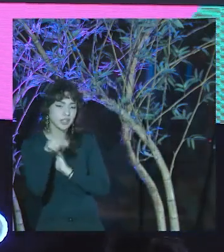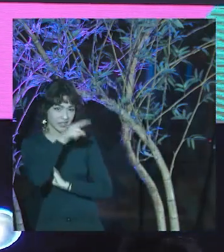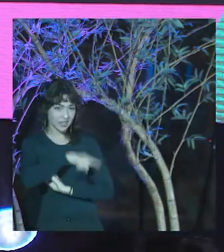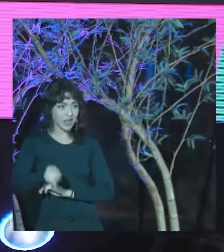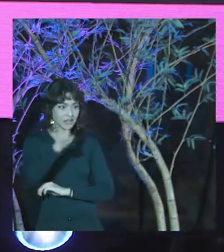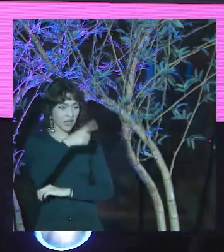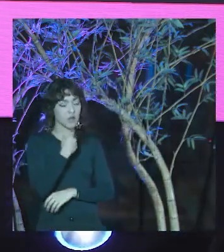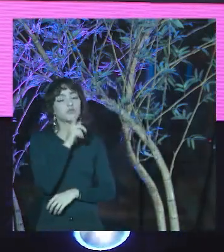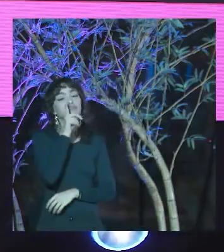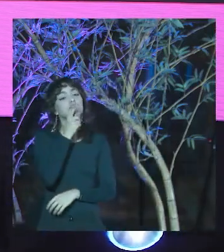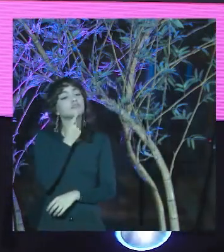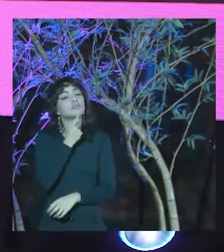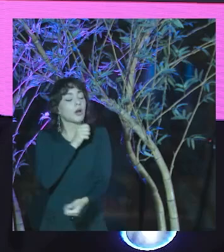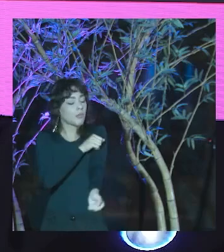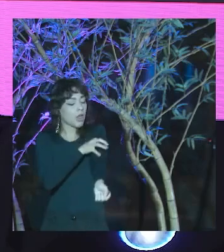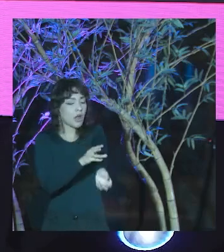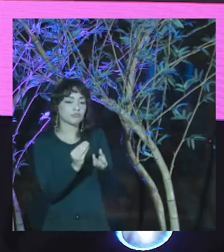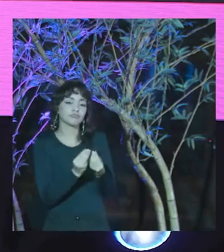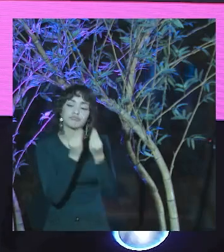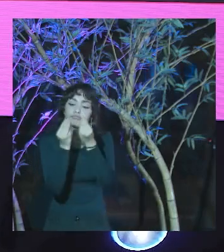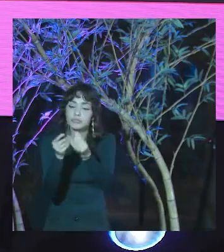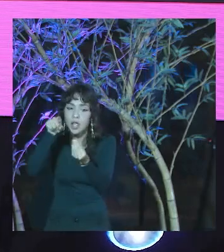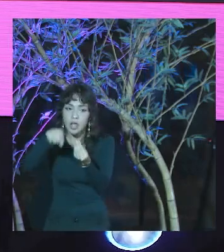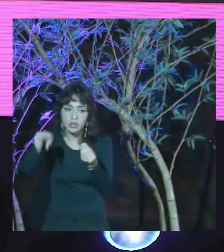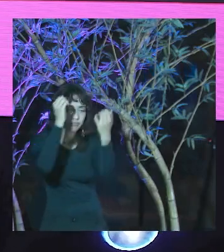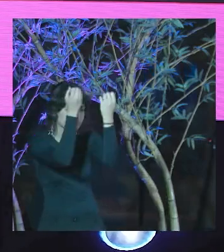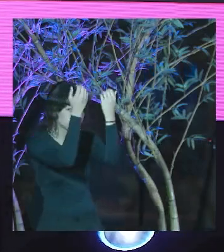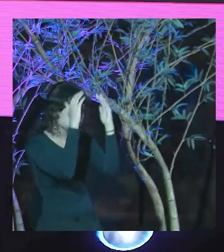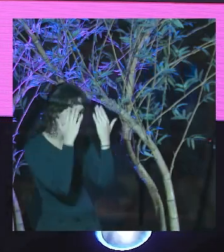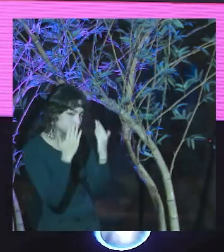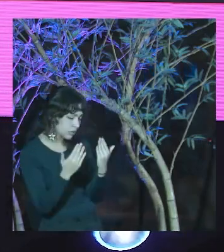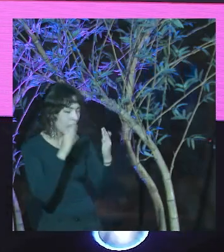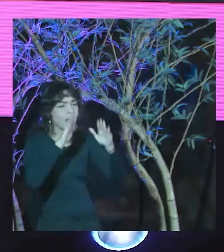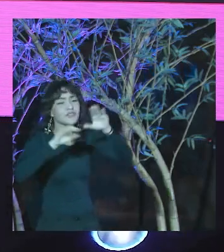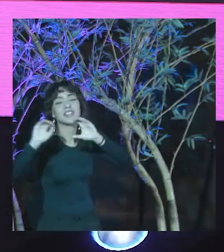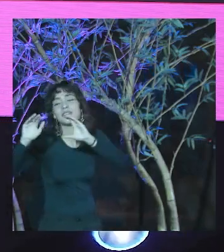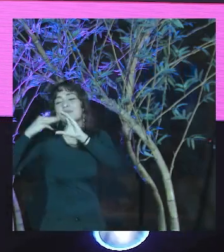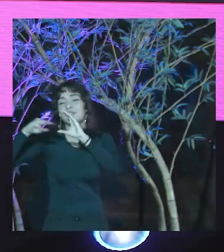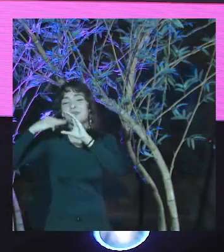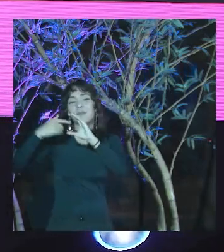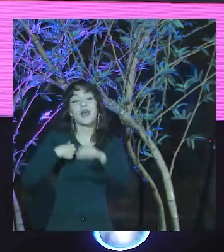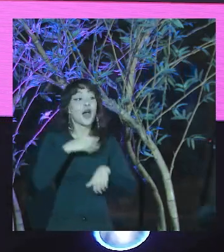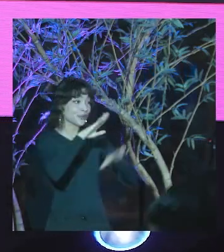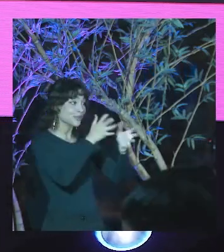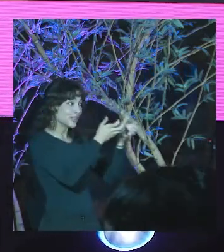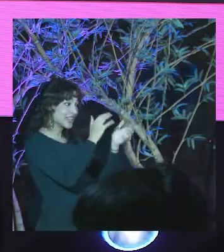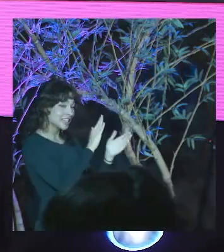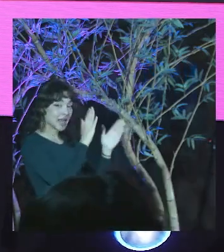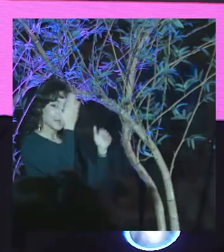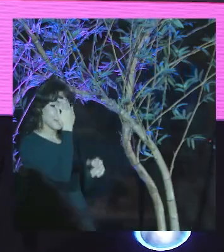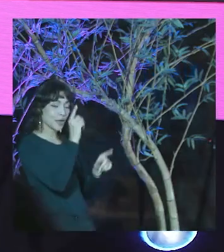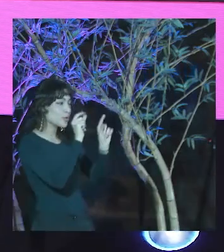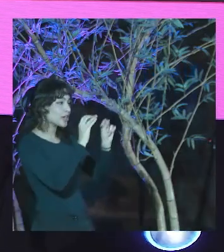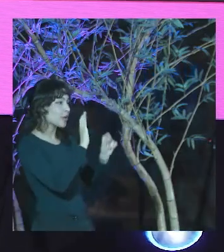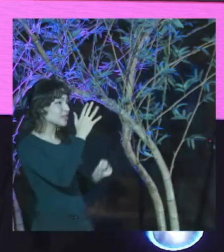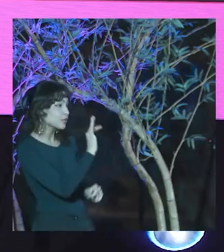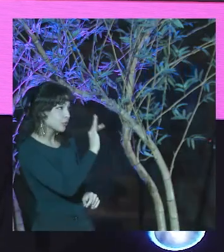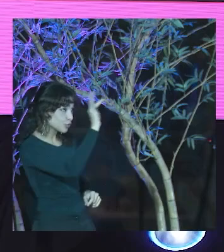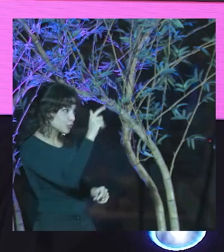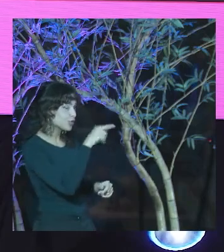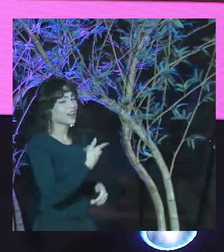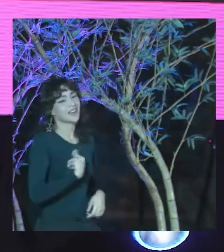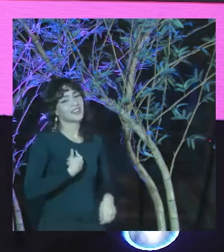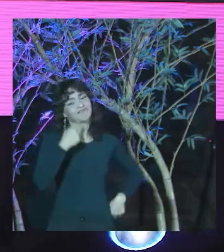meu sangue lá e eles fizeram análise e às vezes eles me mandam e-mail, tu quer saber o que vai acontecer contigo no futuro? E eu, não, acho melhor